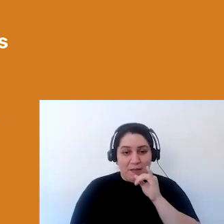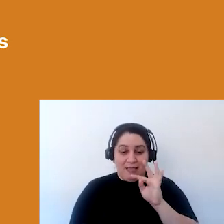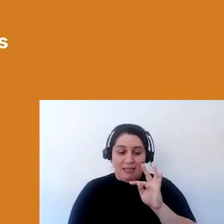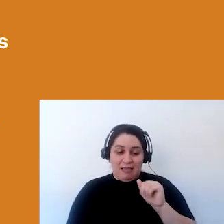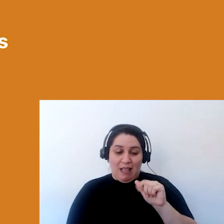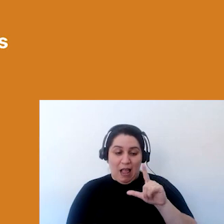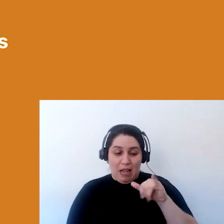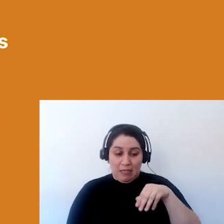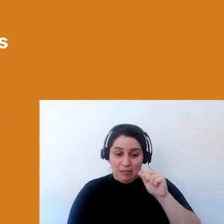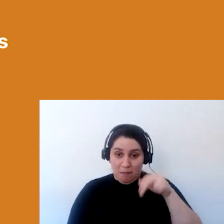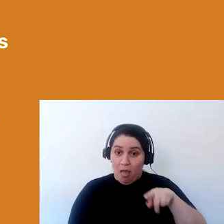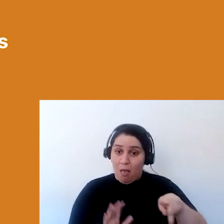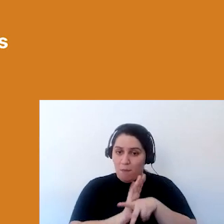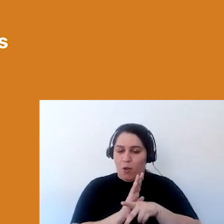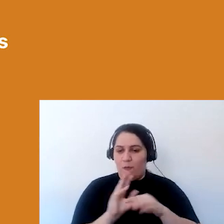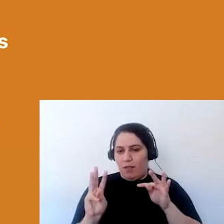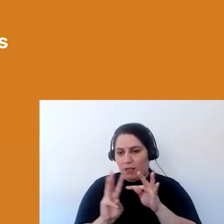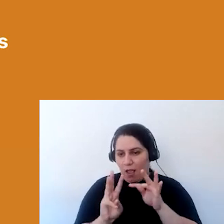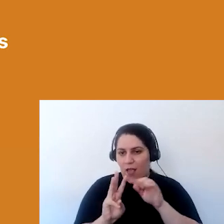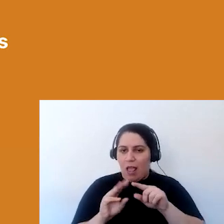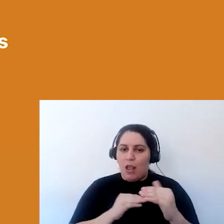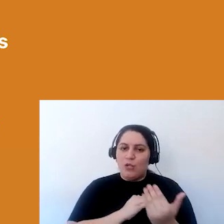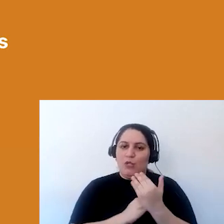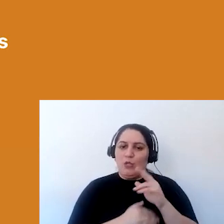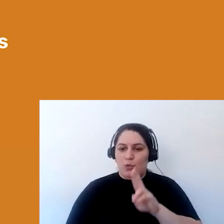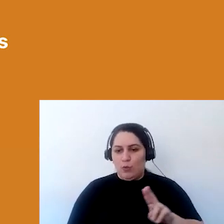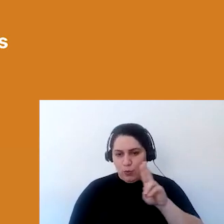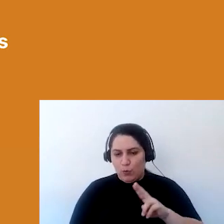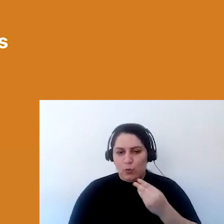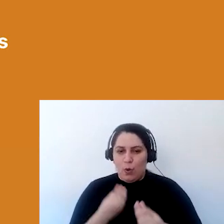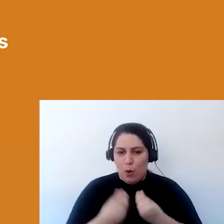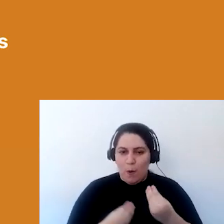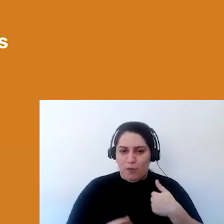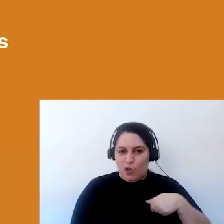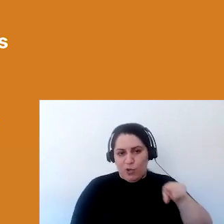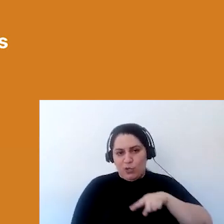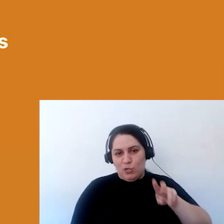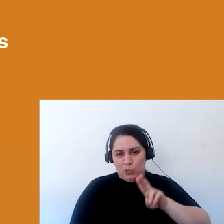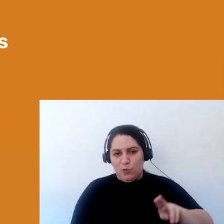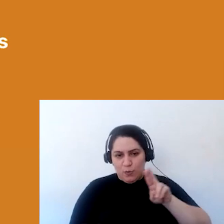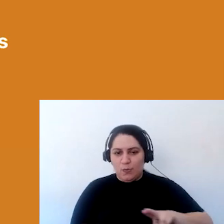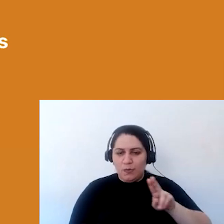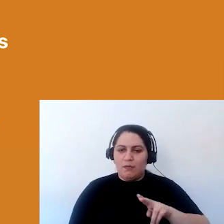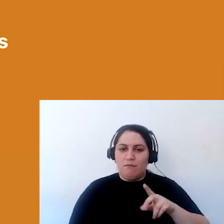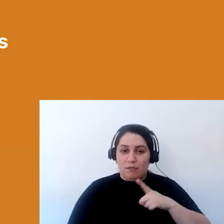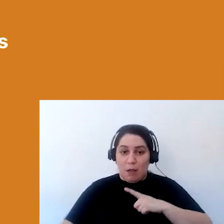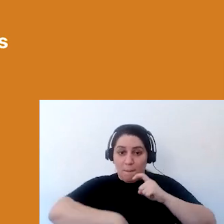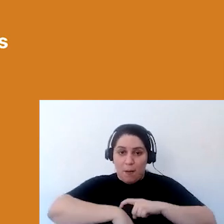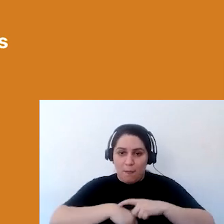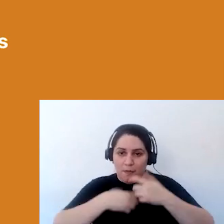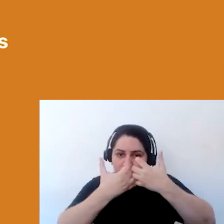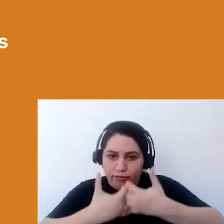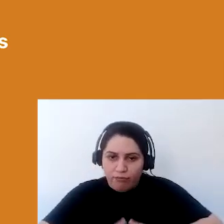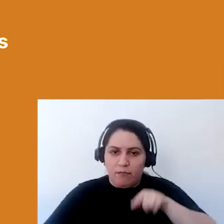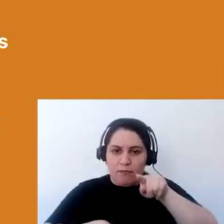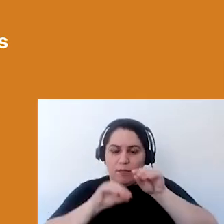gente colocou ali um exemplo na prática, no caso da Detect Secrets, que é a que a gente usa, né? E ela está sendo executada com Git ls